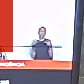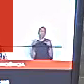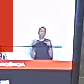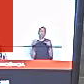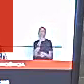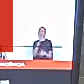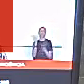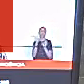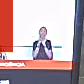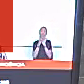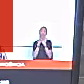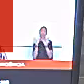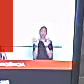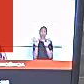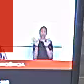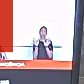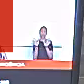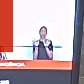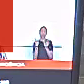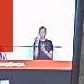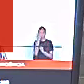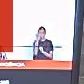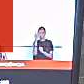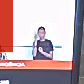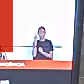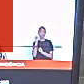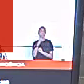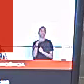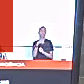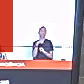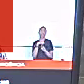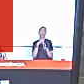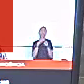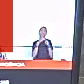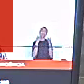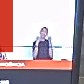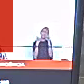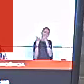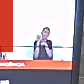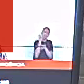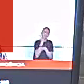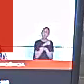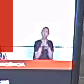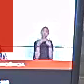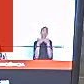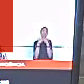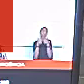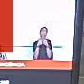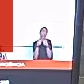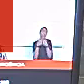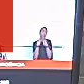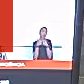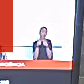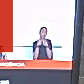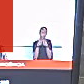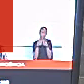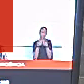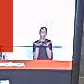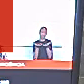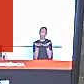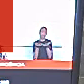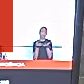já tem toda essa dificuldade, por exemplo, nos ônibus, de mesmo estando lá